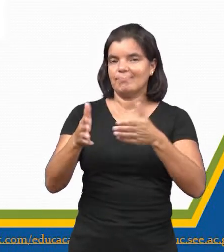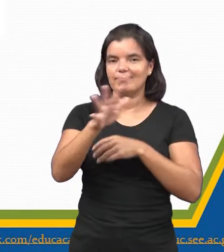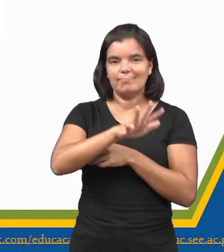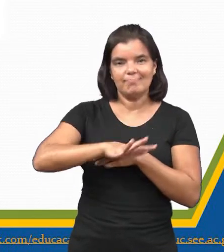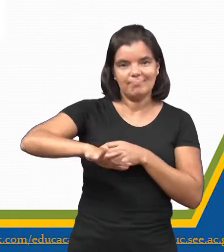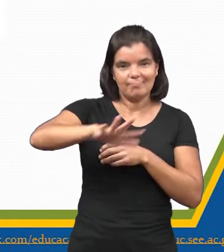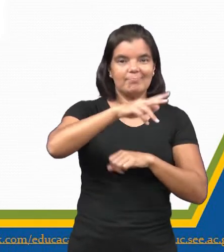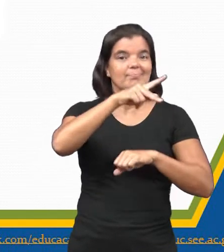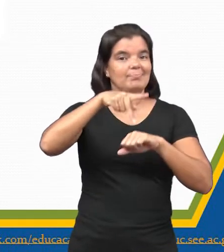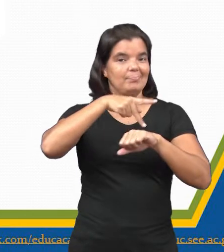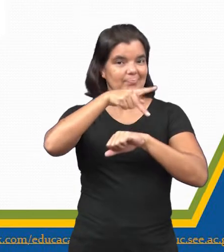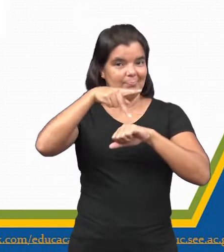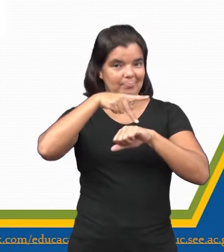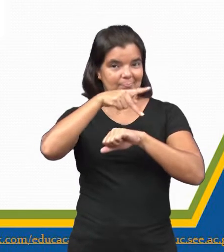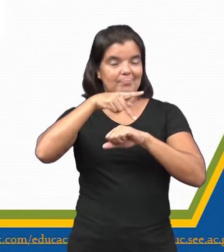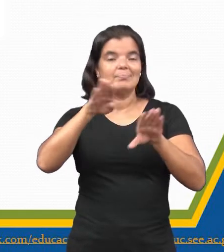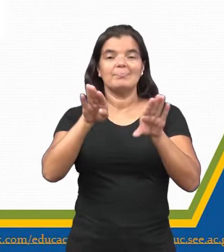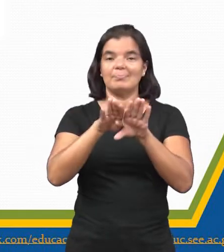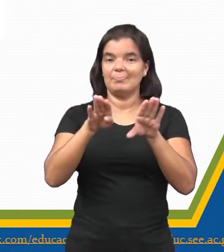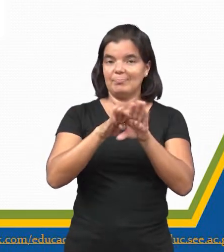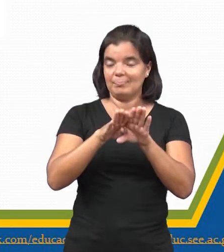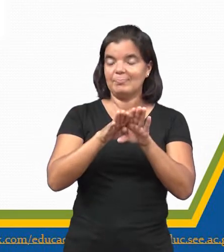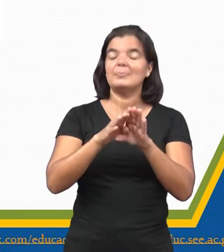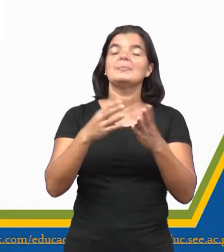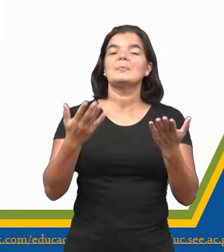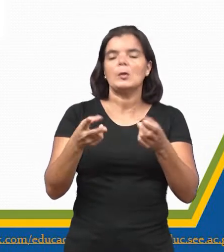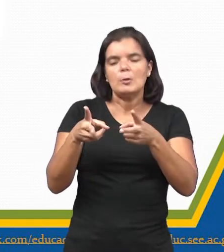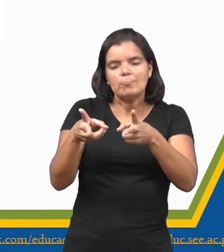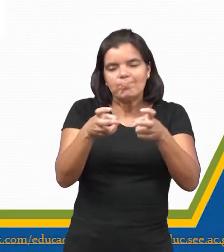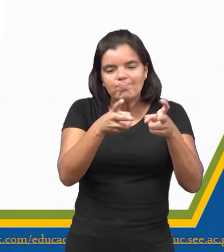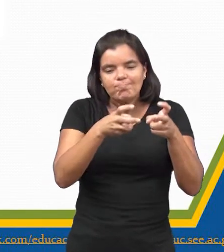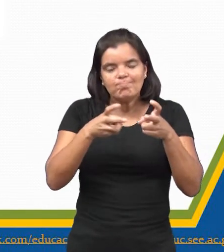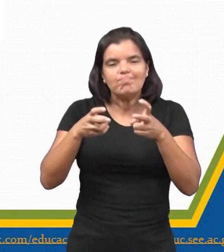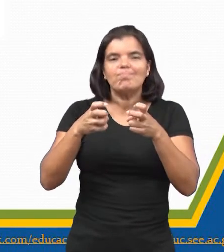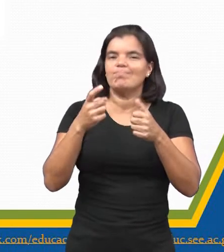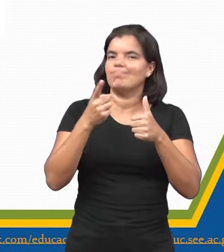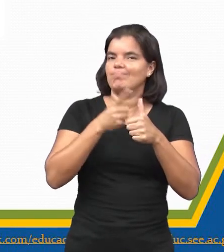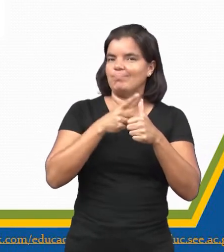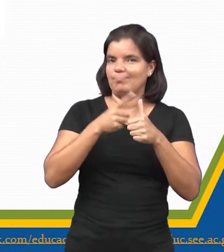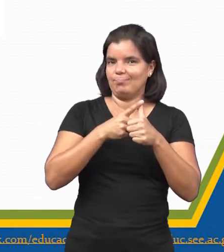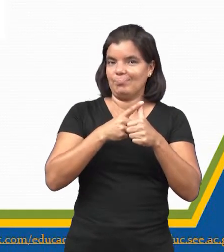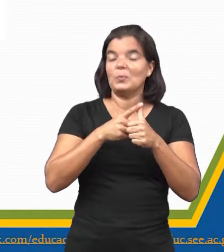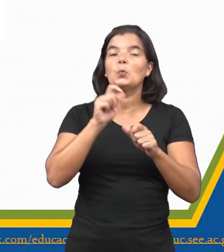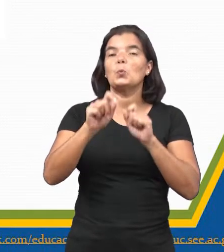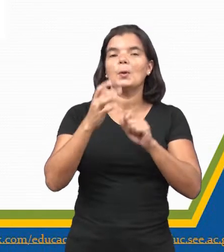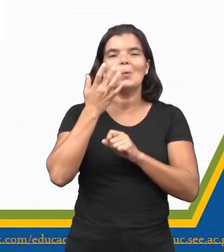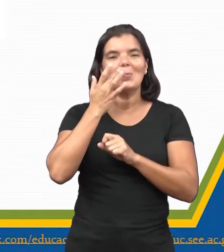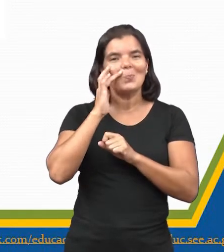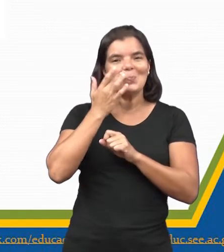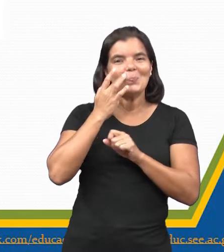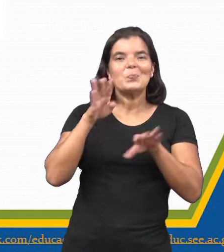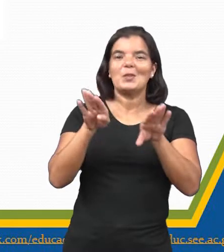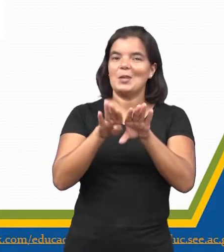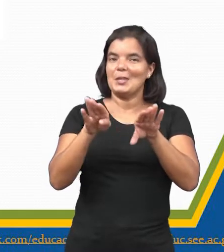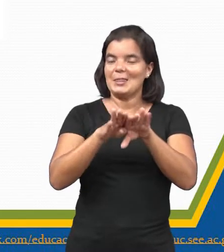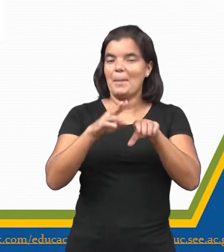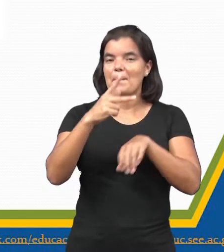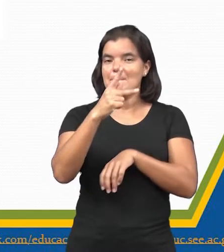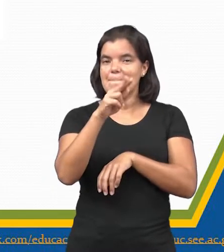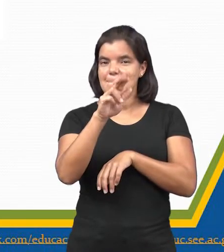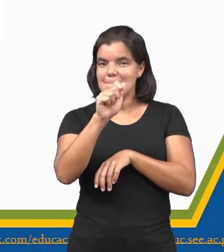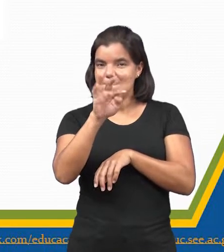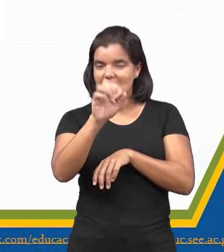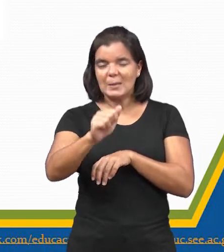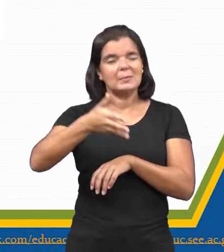maioria dos países latino-americanos e explorou principalmente a prata e o ouro, como aconteceu com as civilizações